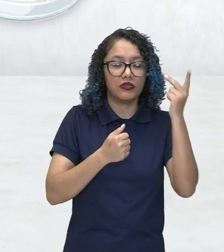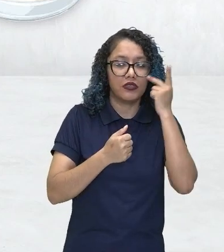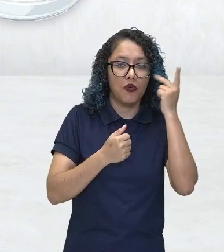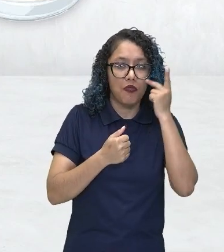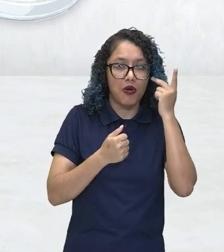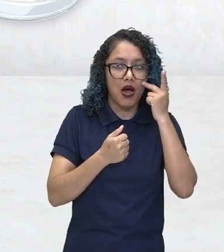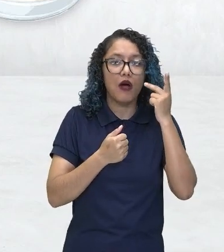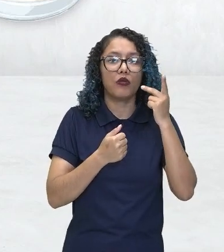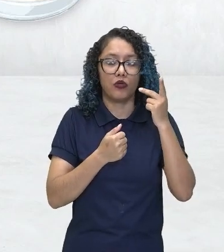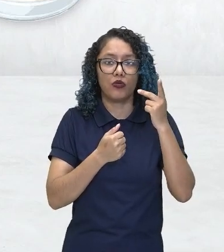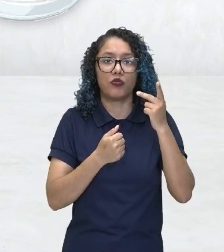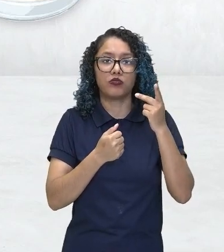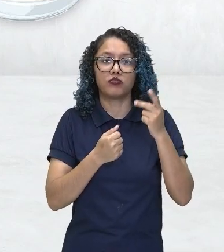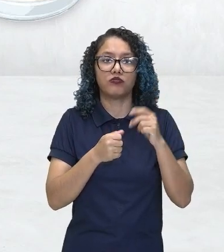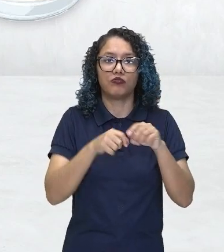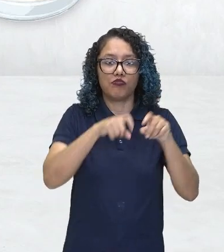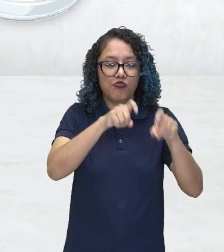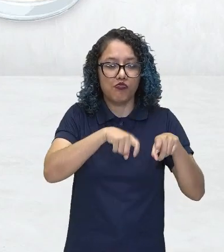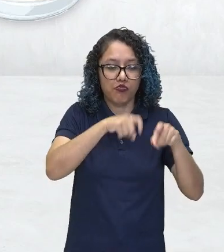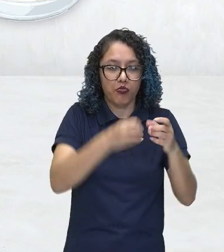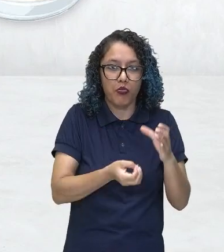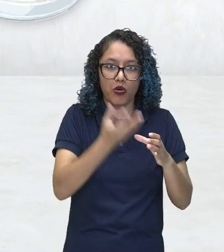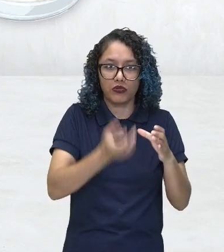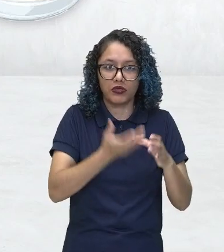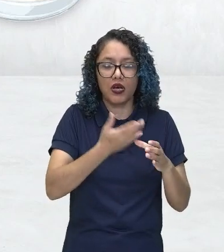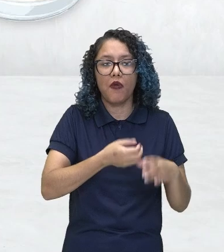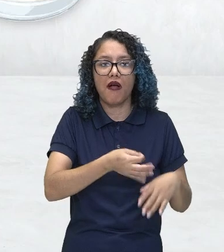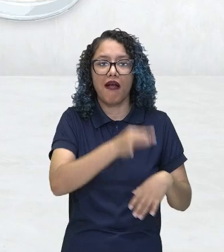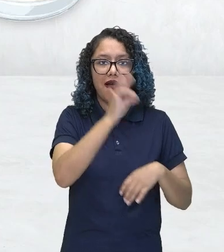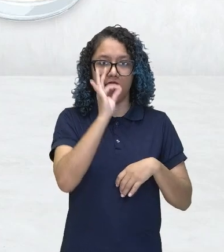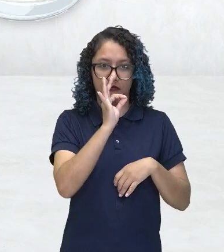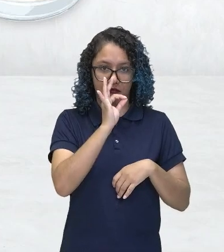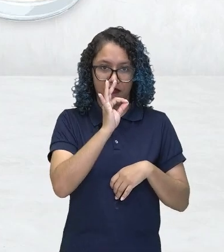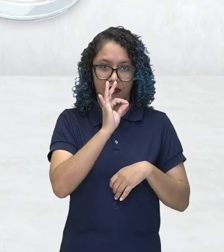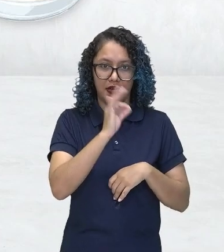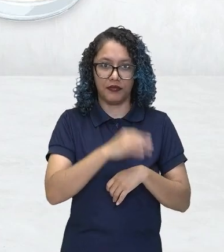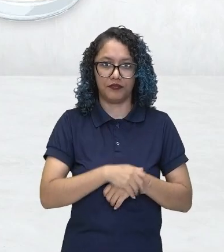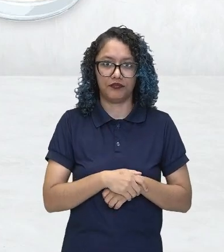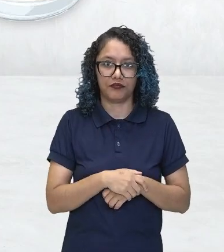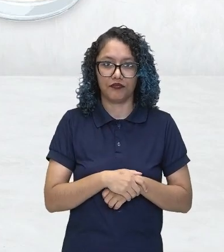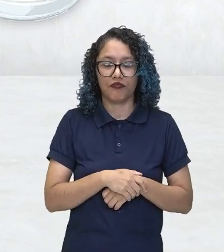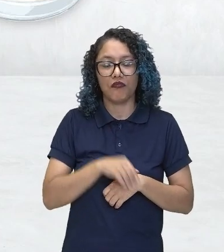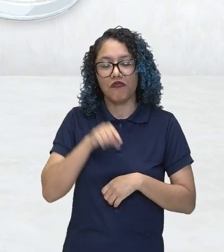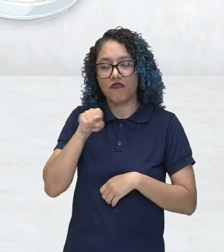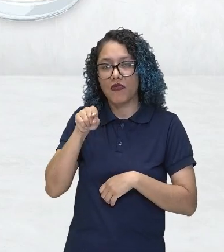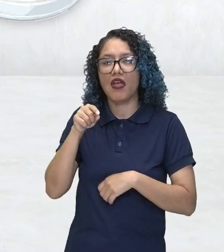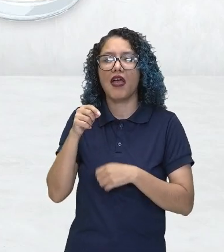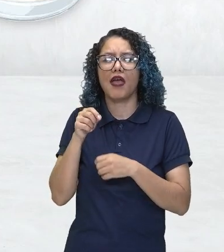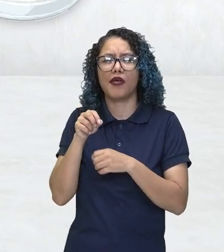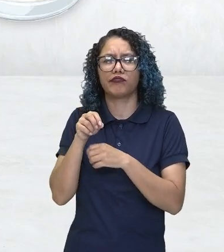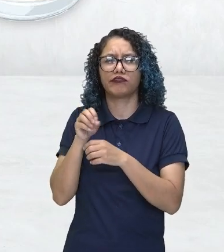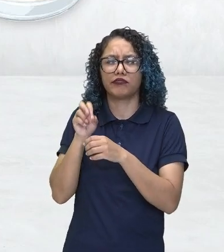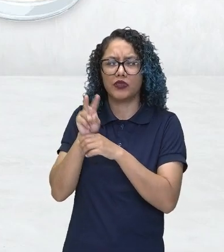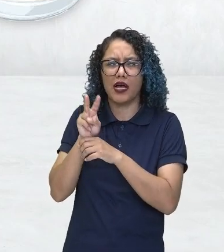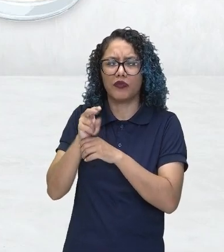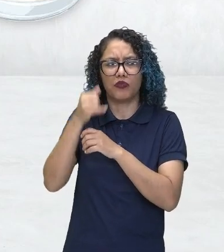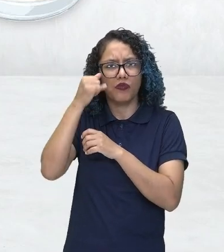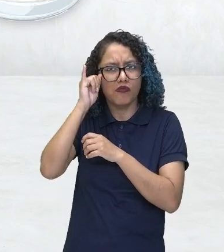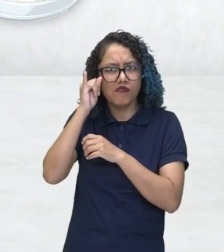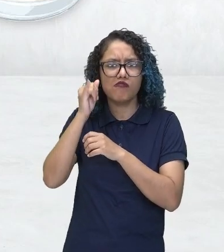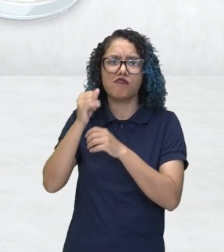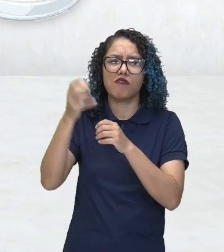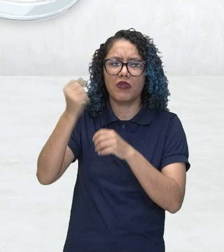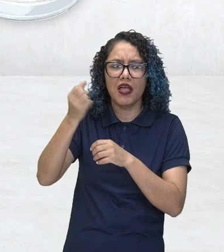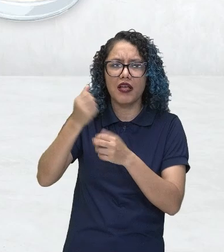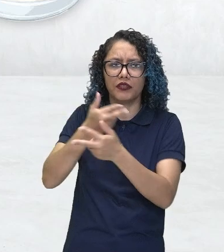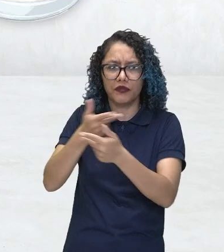grandes produtores de café e Minas Gerais aí a produção pecuarista, né, a produção de leite. Então vamos lá, o